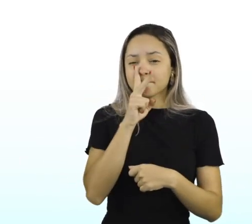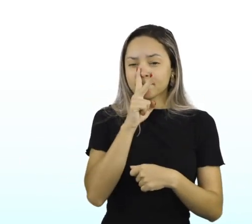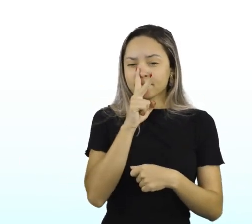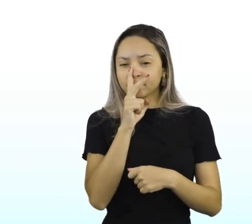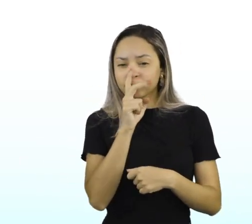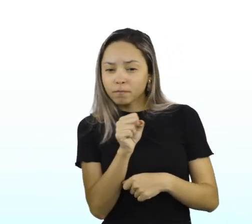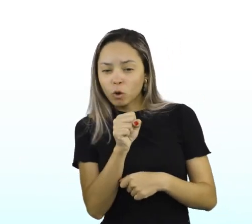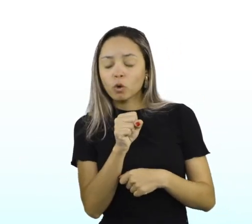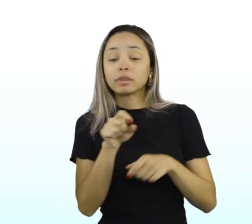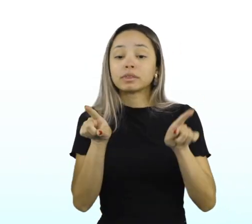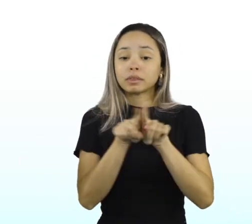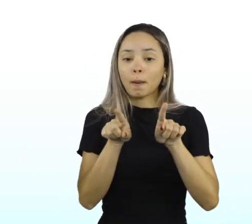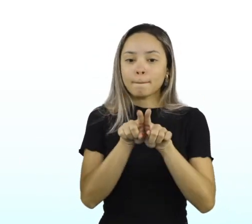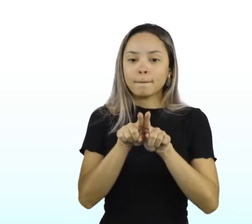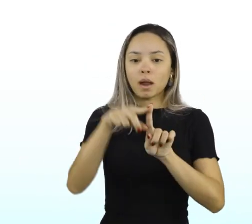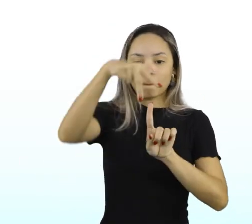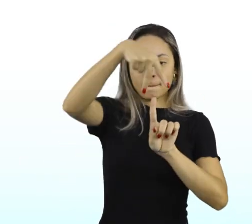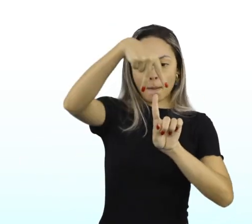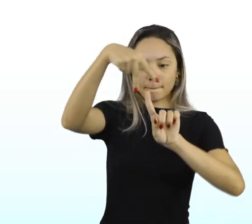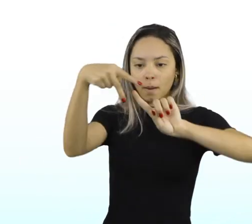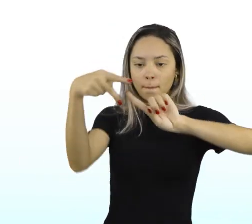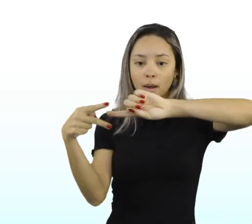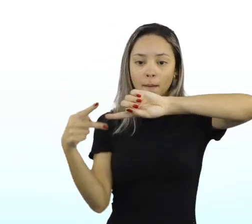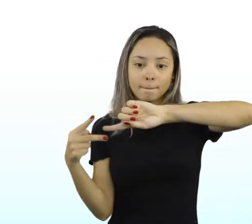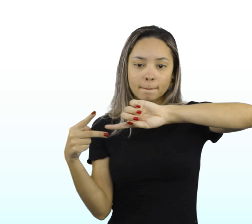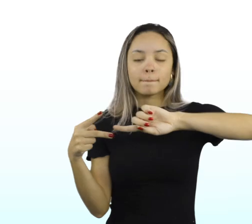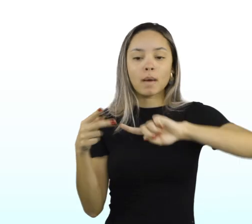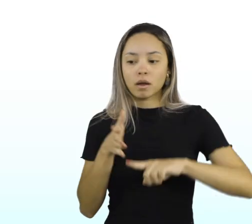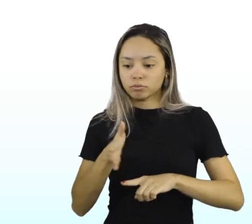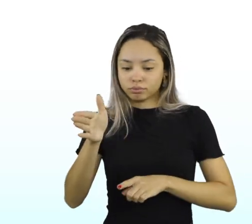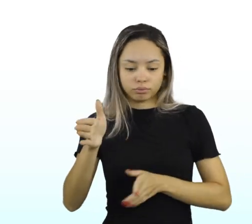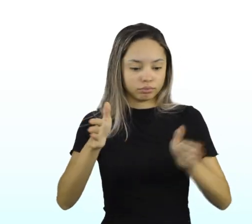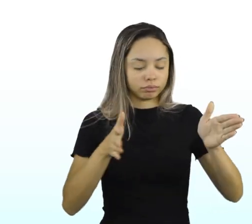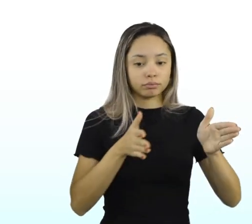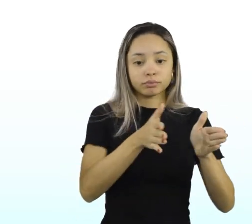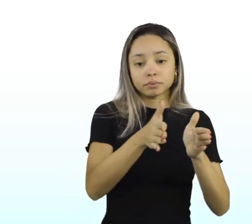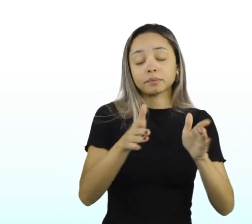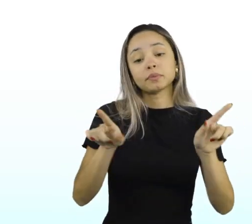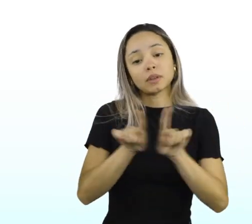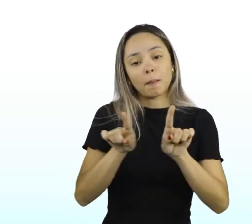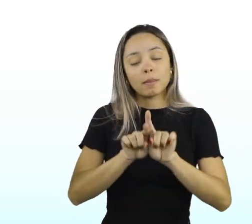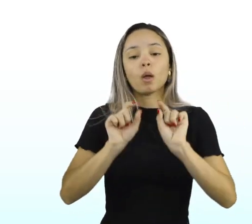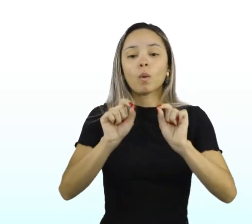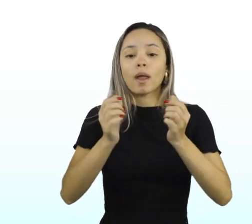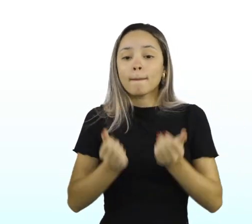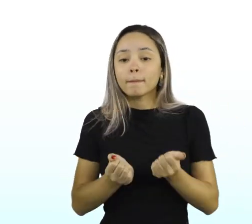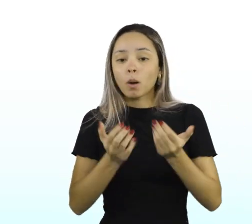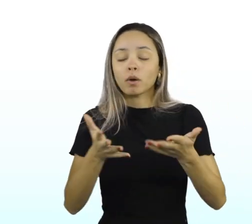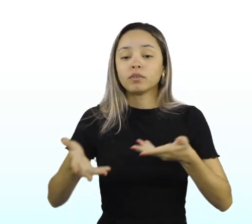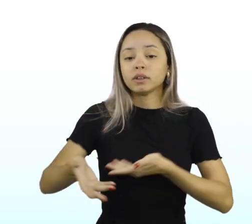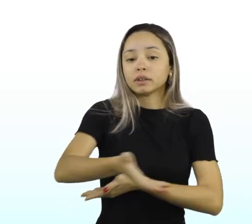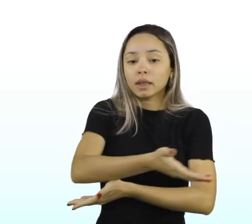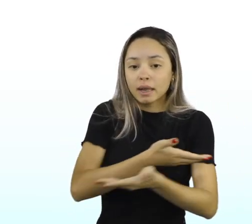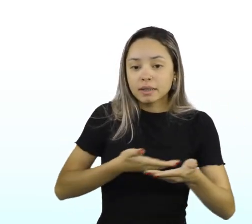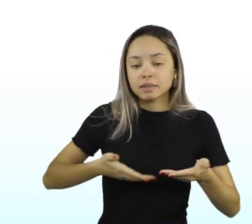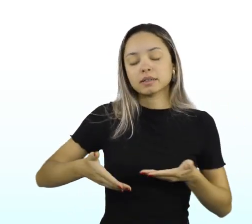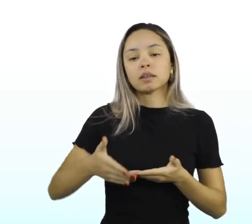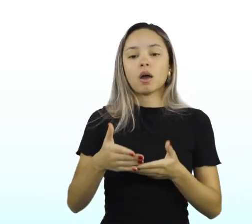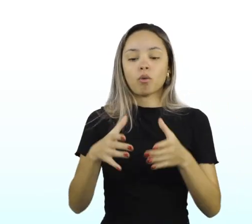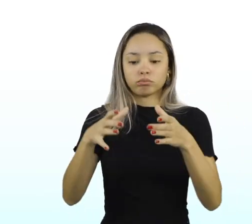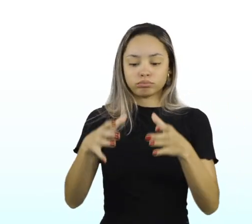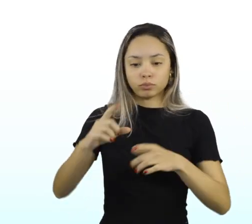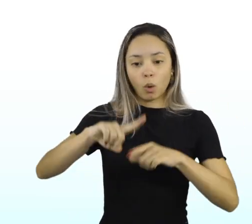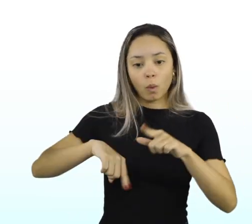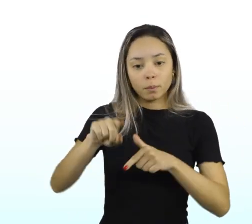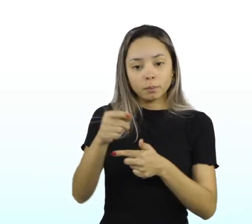sendo representada por um vetor. A força é a grandeza física que promove uma interação na matéria que vai gerar